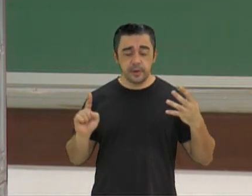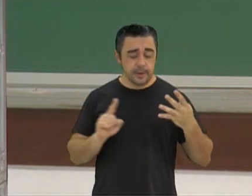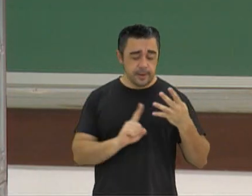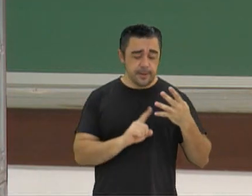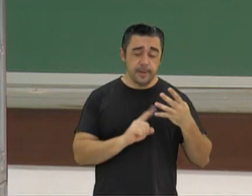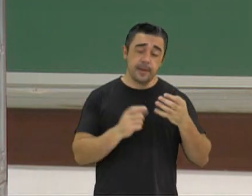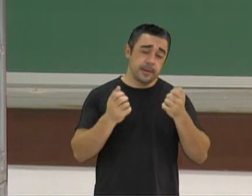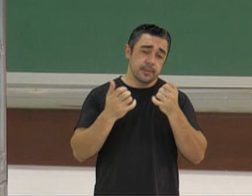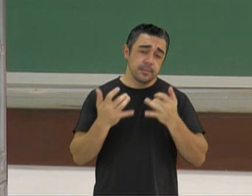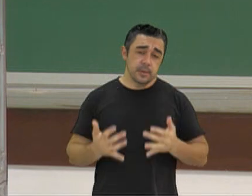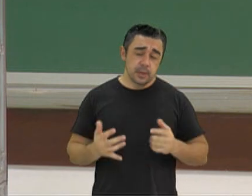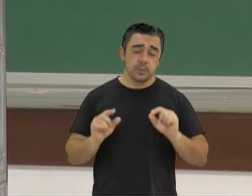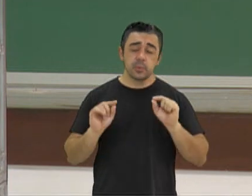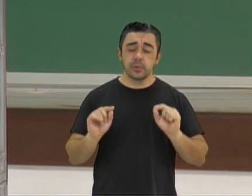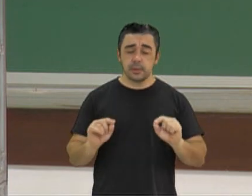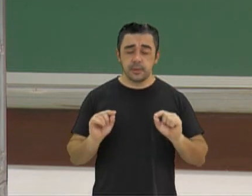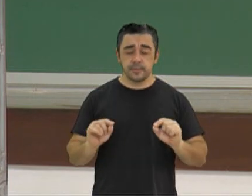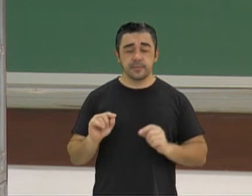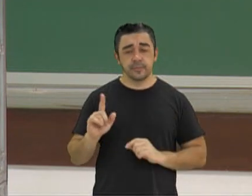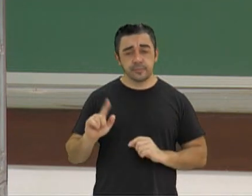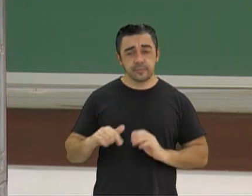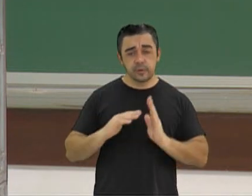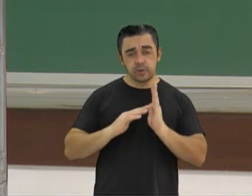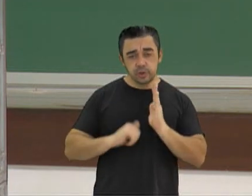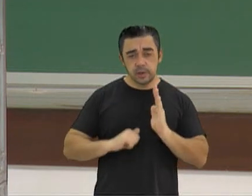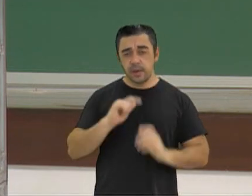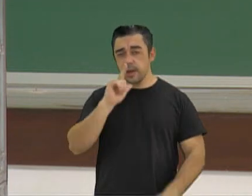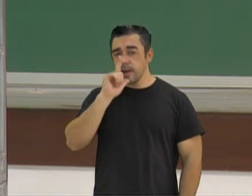também, senhoras e senhores, a reação de